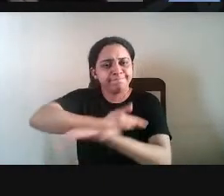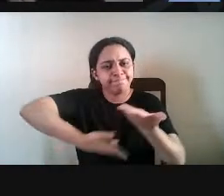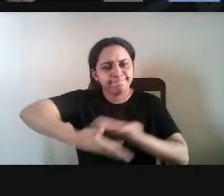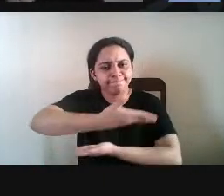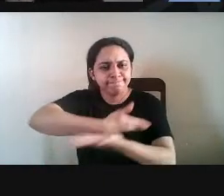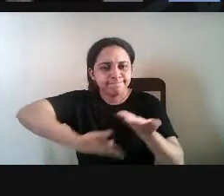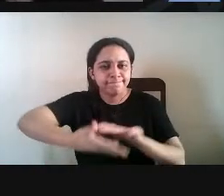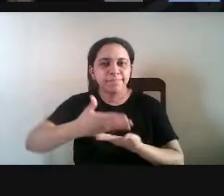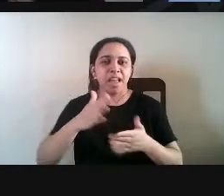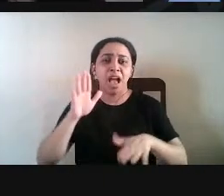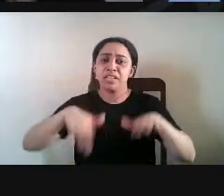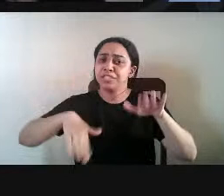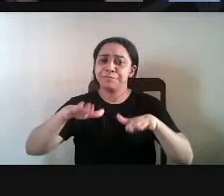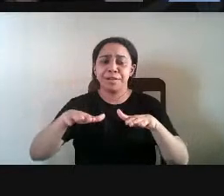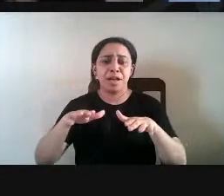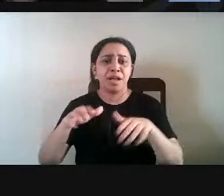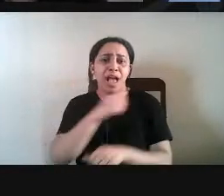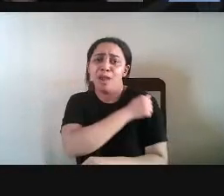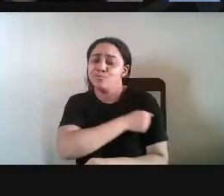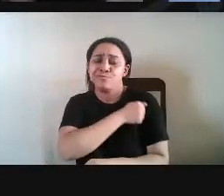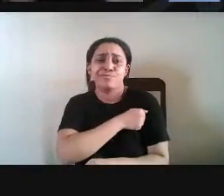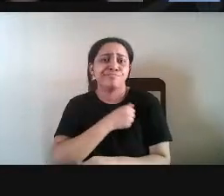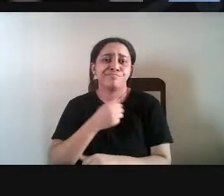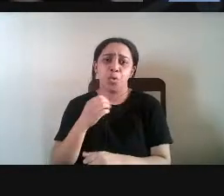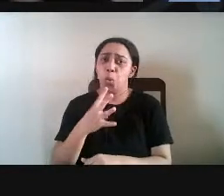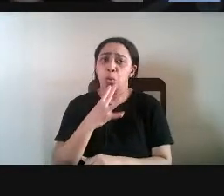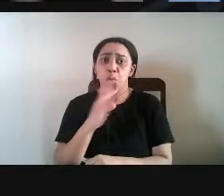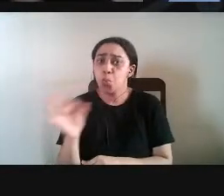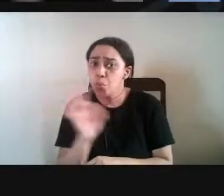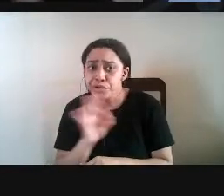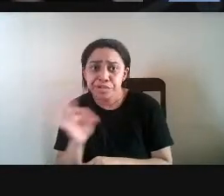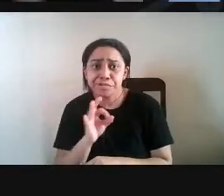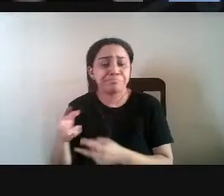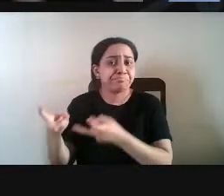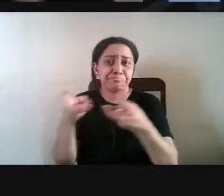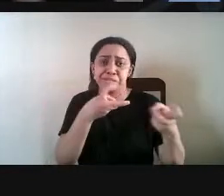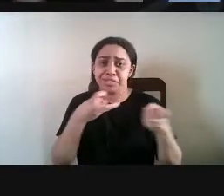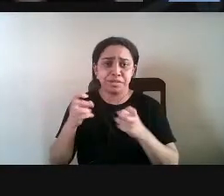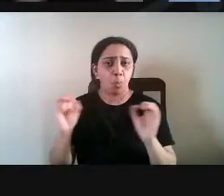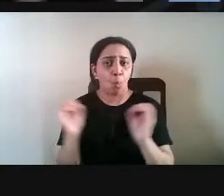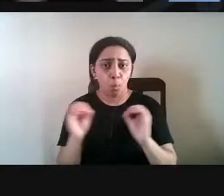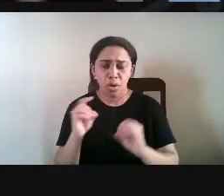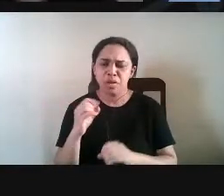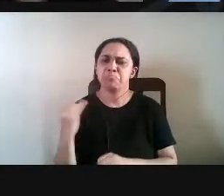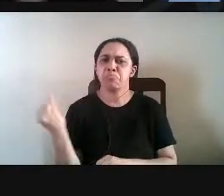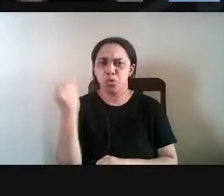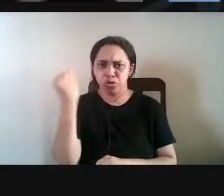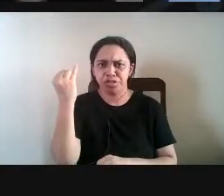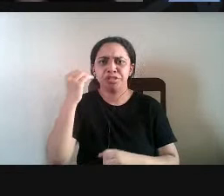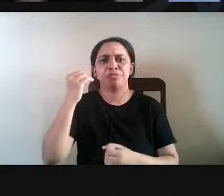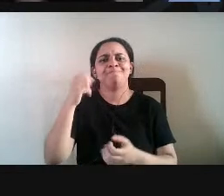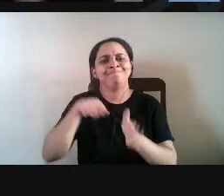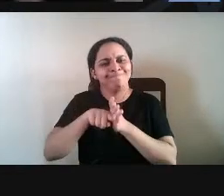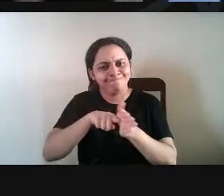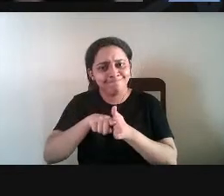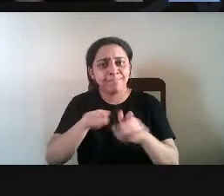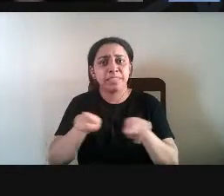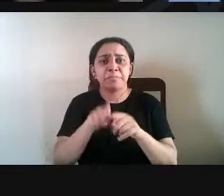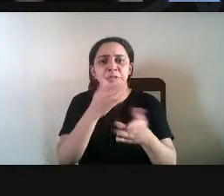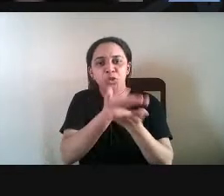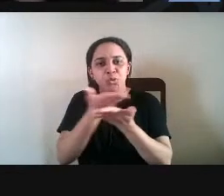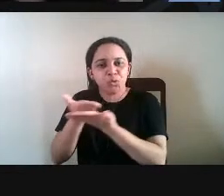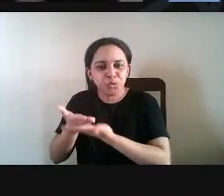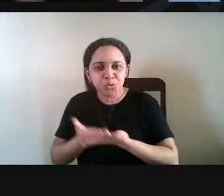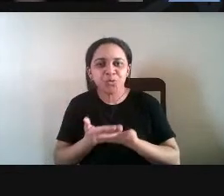nós, muitos alunos passam despercebidos, mas quanto valor tem para nós estudarmos, né? Senhora, anotando assim,